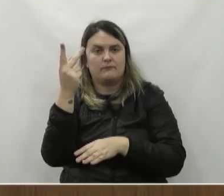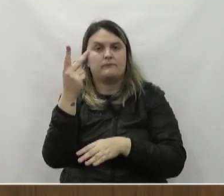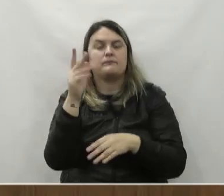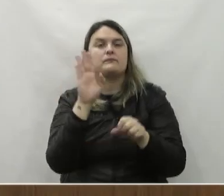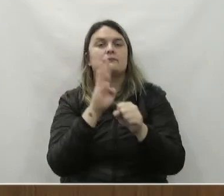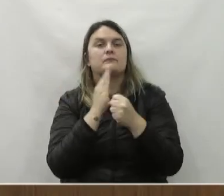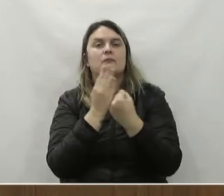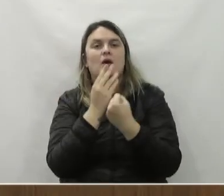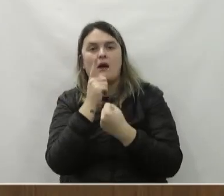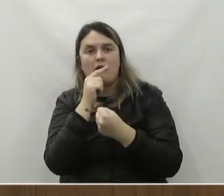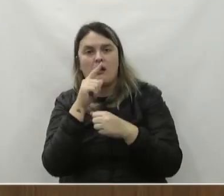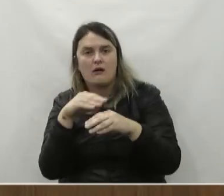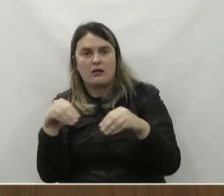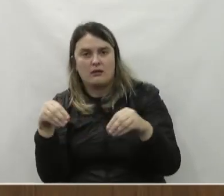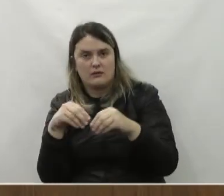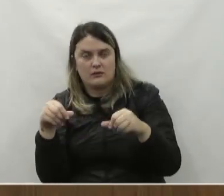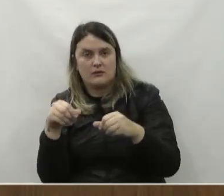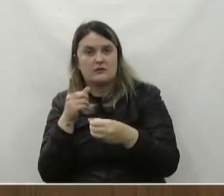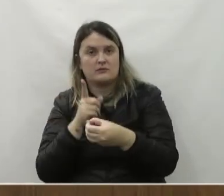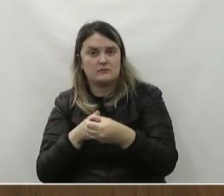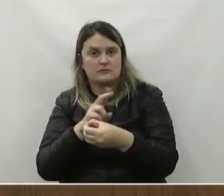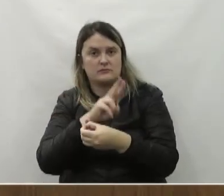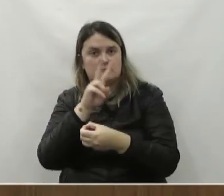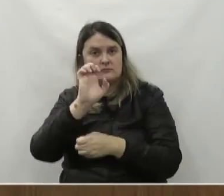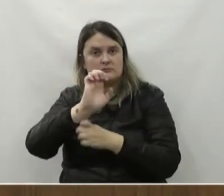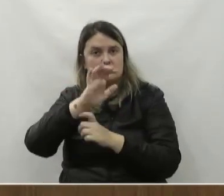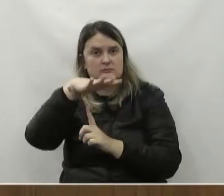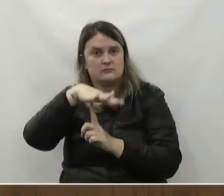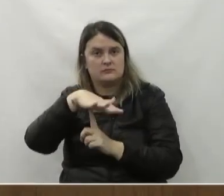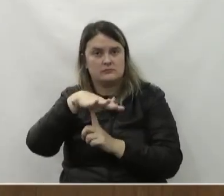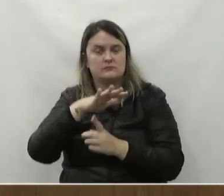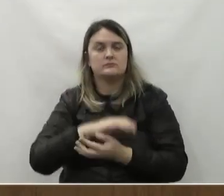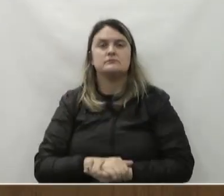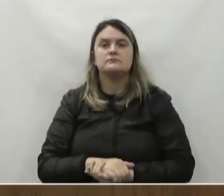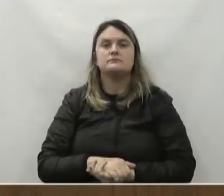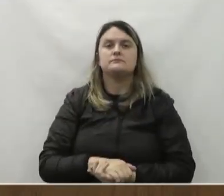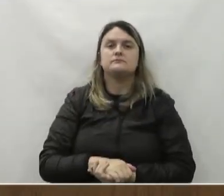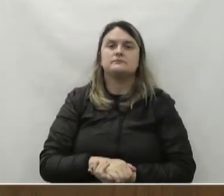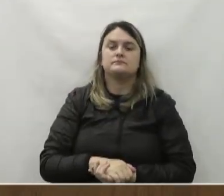Rio da Areia, no município de União da Vitória, Paraná.